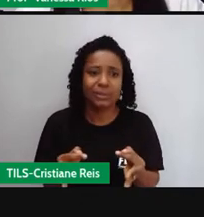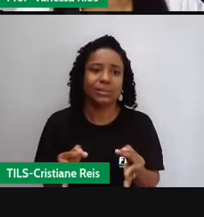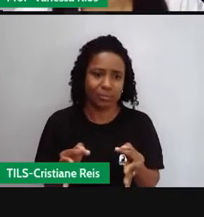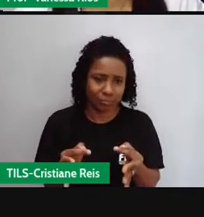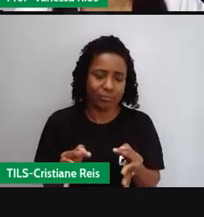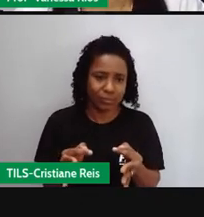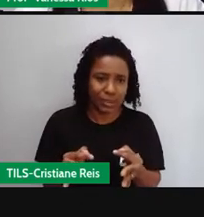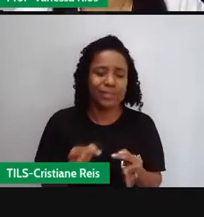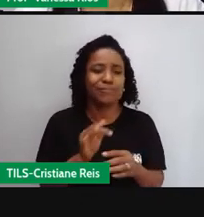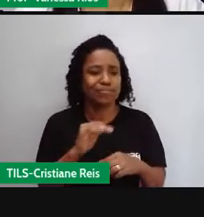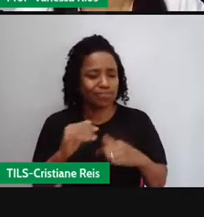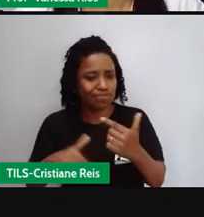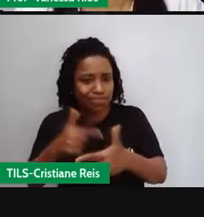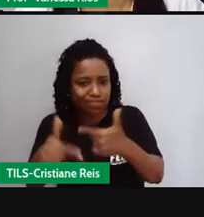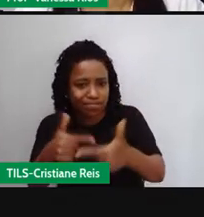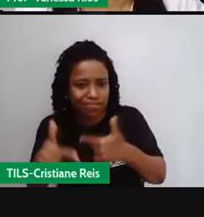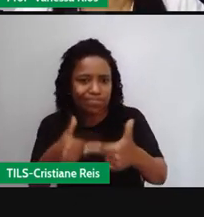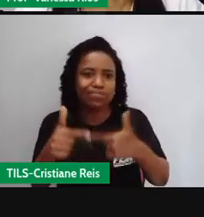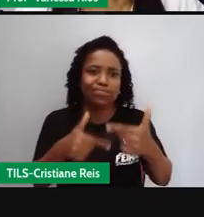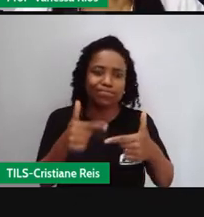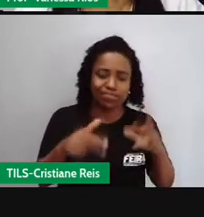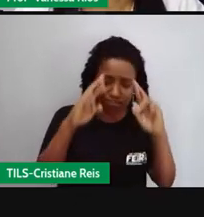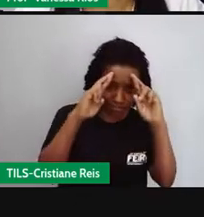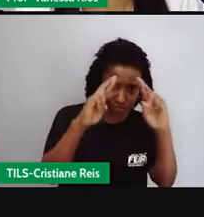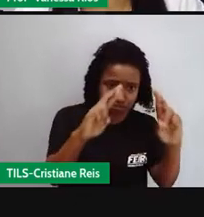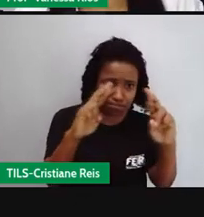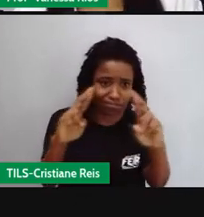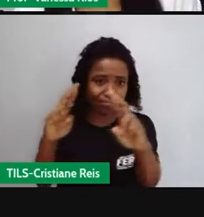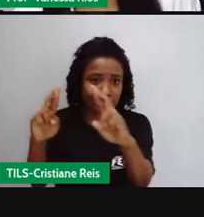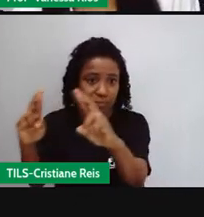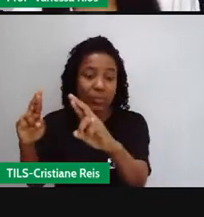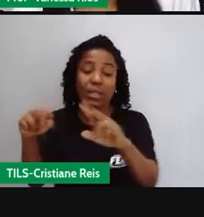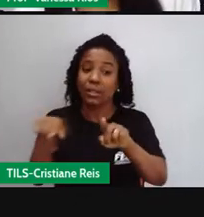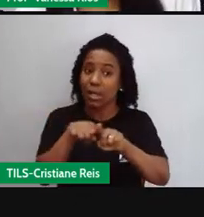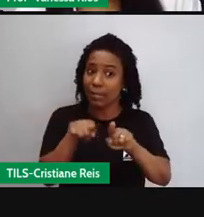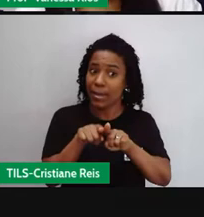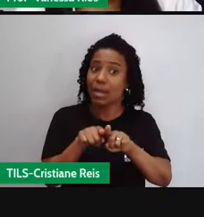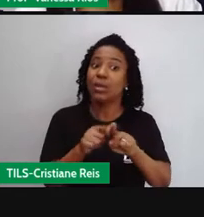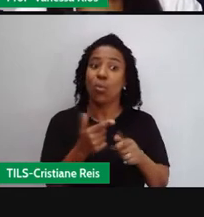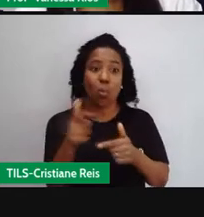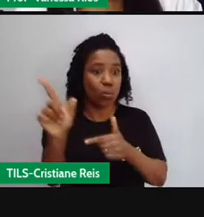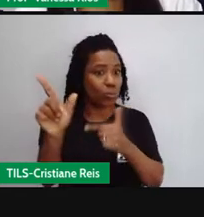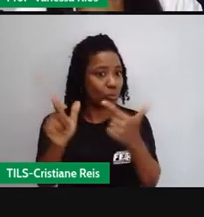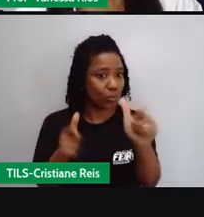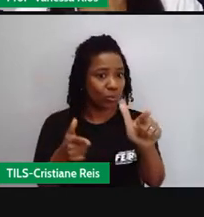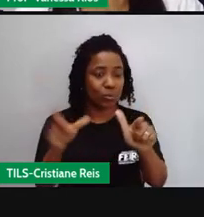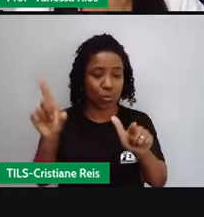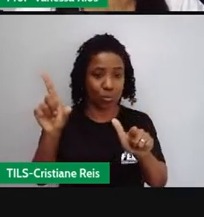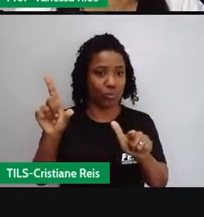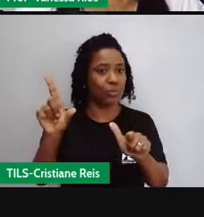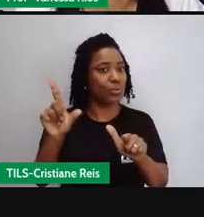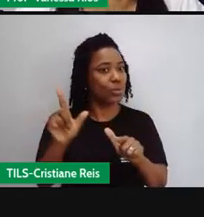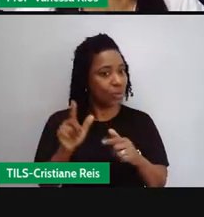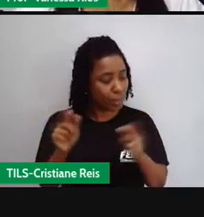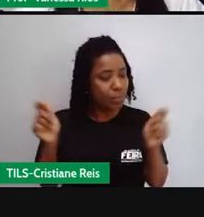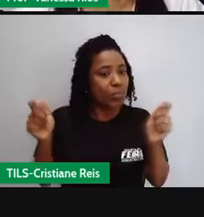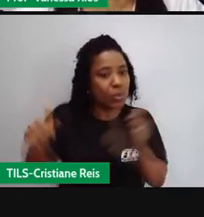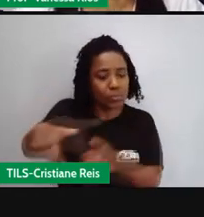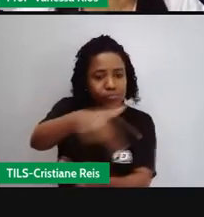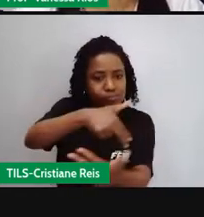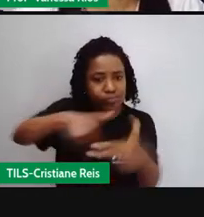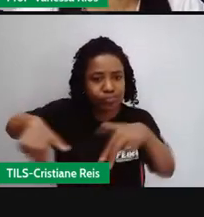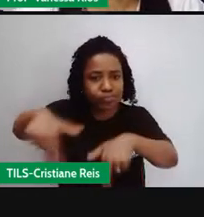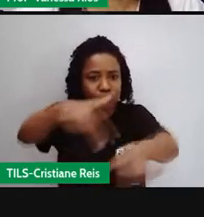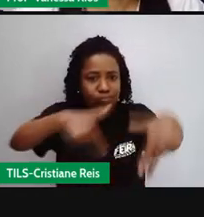não é? Que tomam aí uma proporção maior, que não envolve só a nossa vida particular, que envolve a vida do outro. E